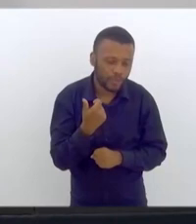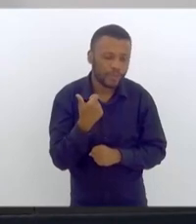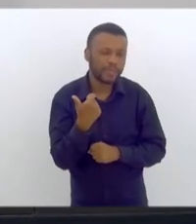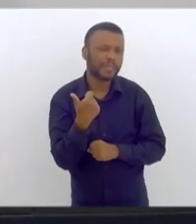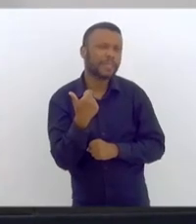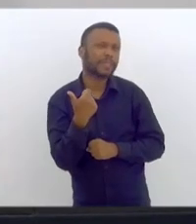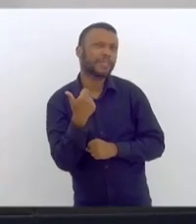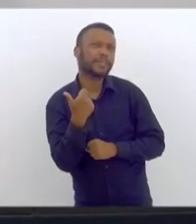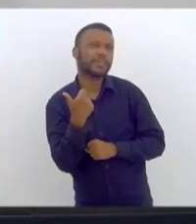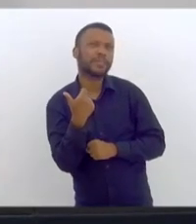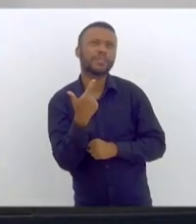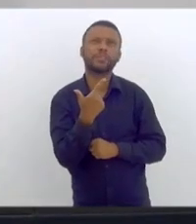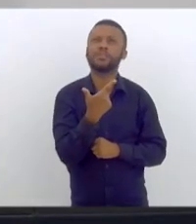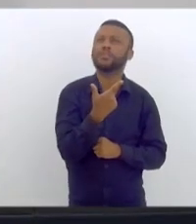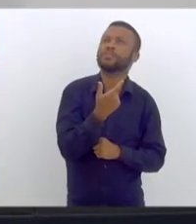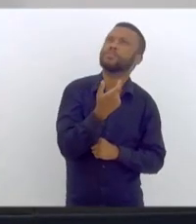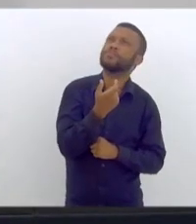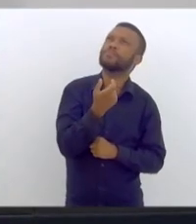2005